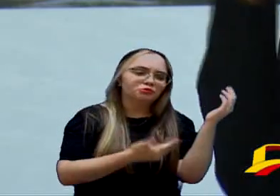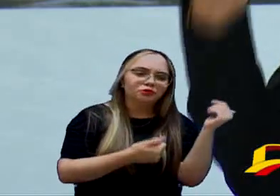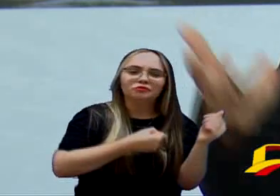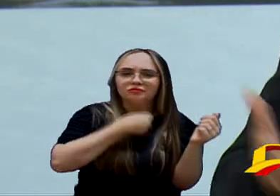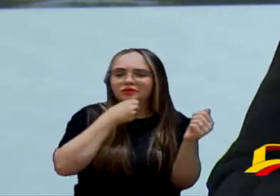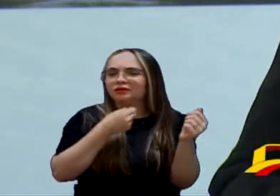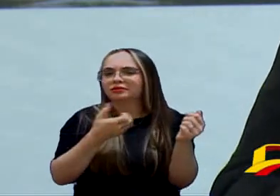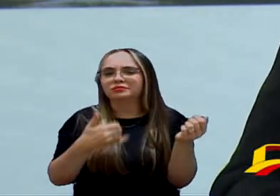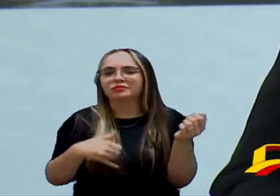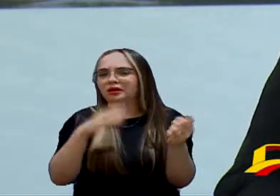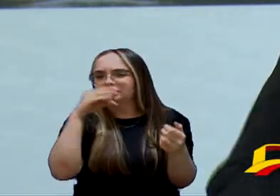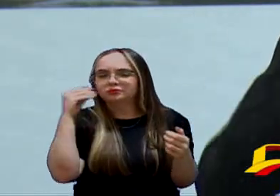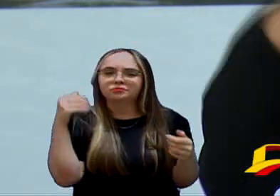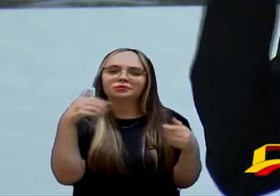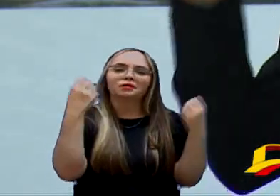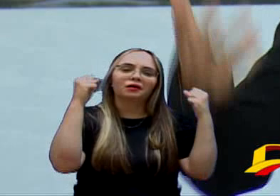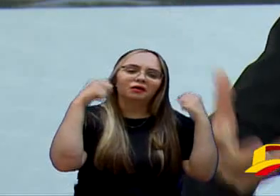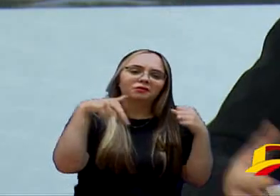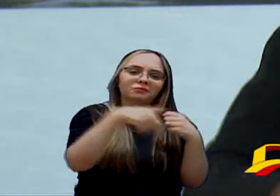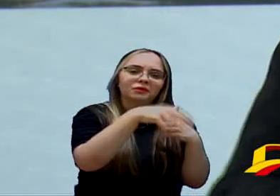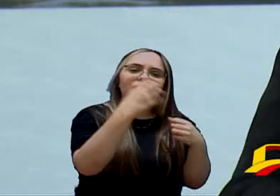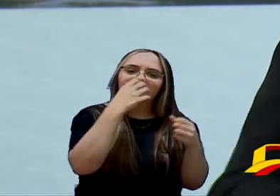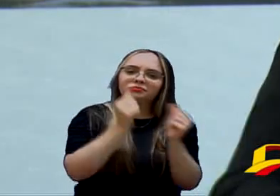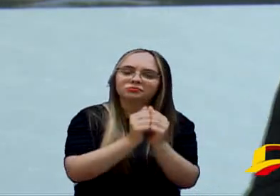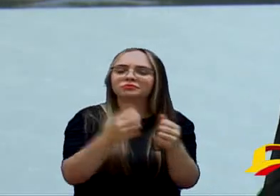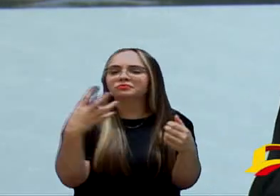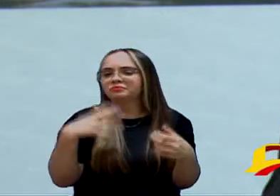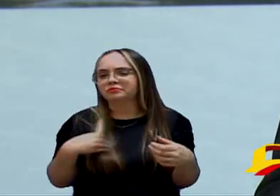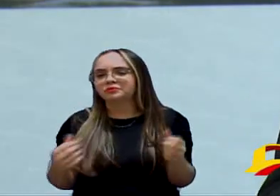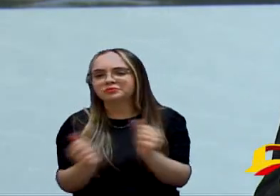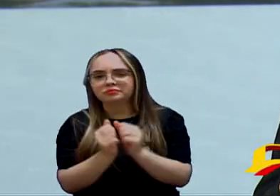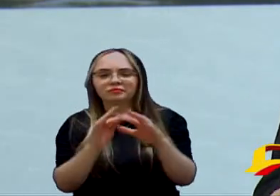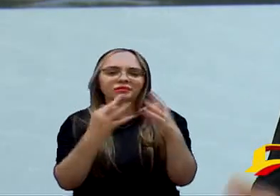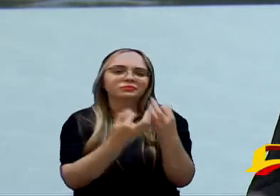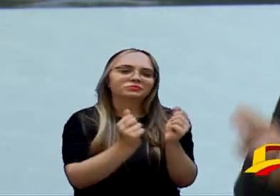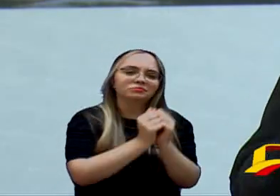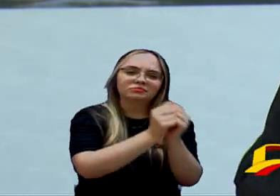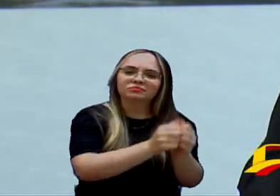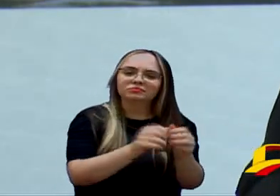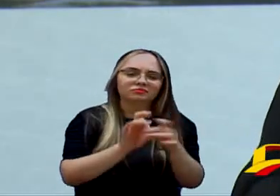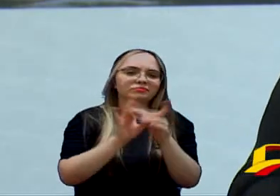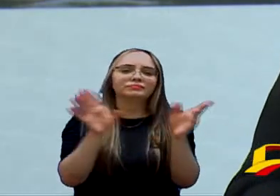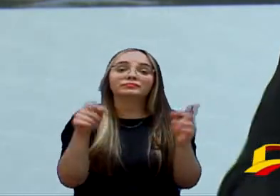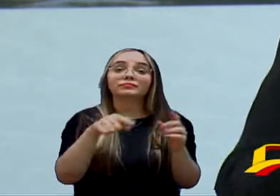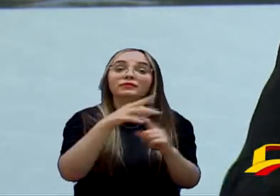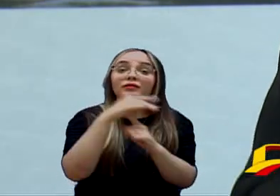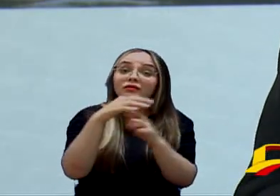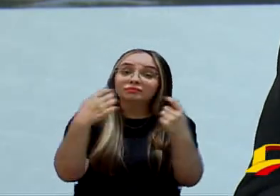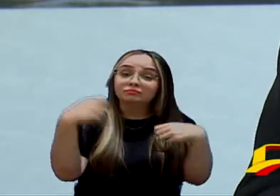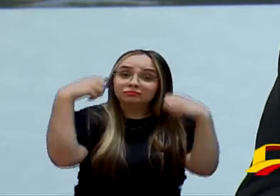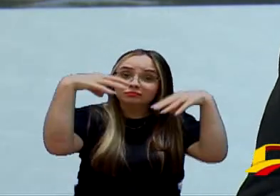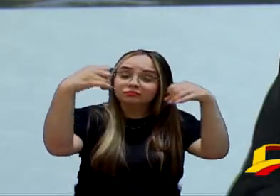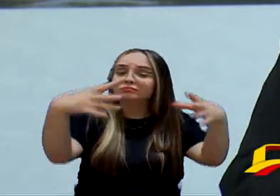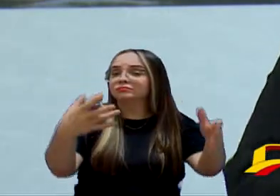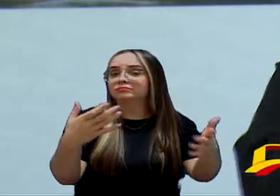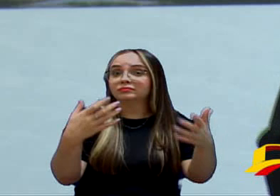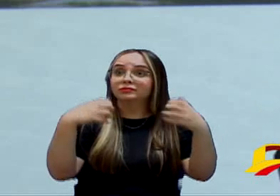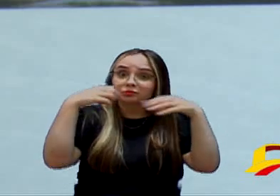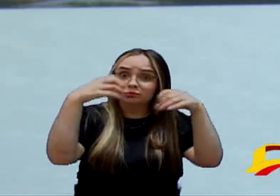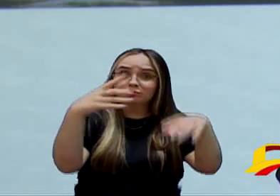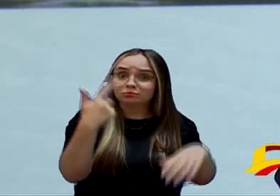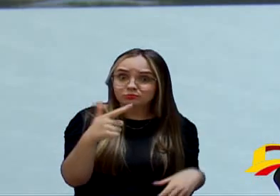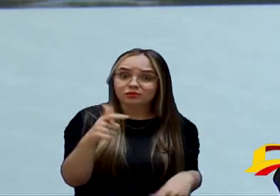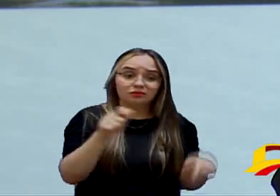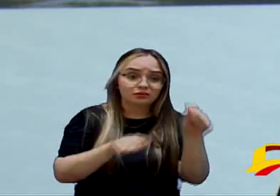parque transitar fazer caminhada e com cachorro com os filhos com a família e quando o pai que ele falta iluminação E